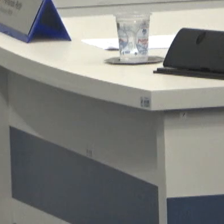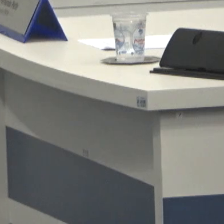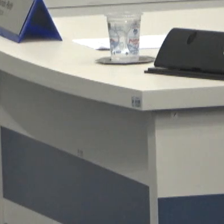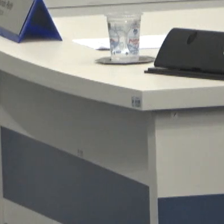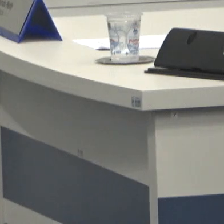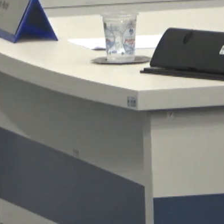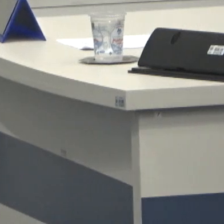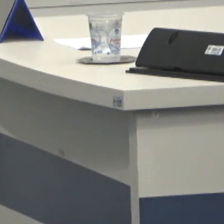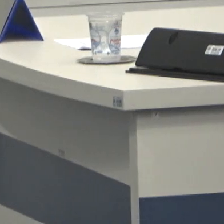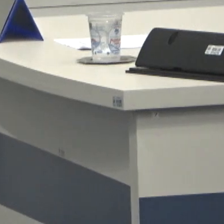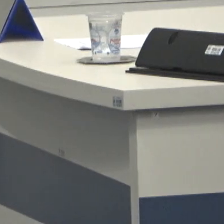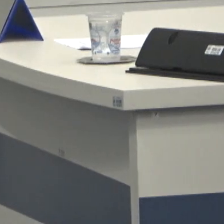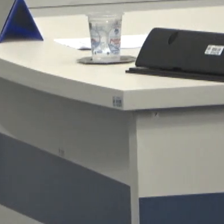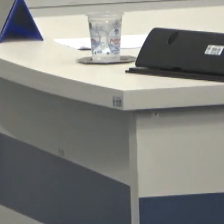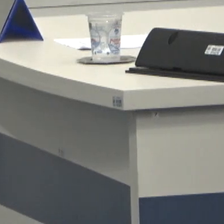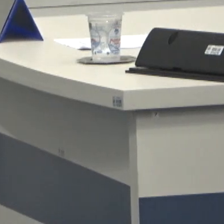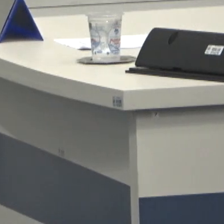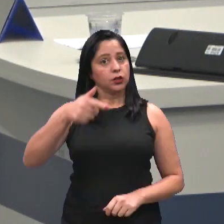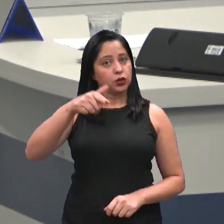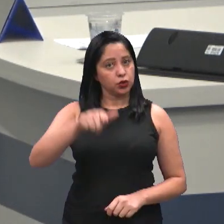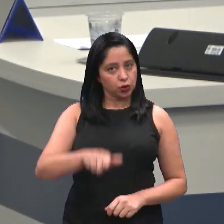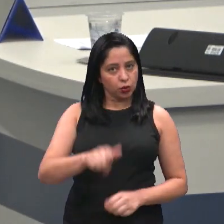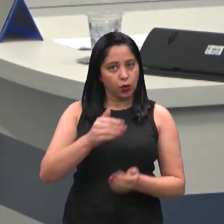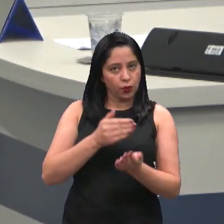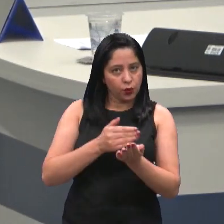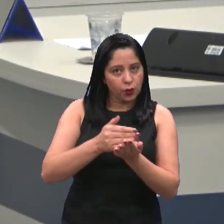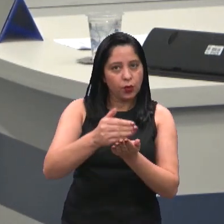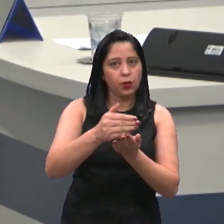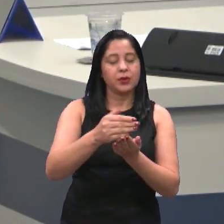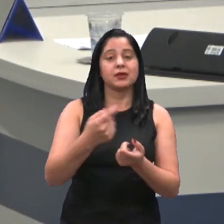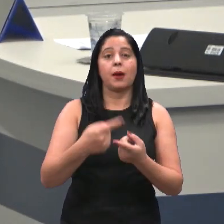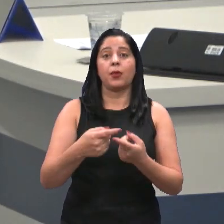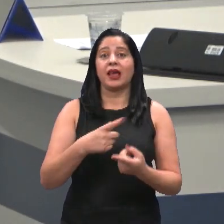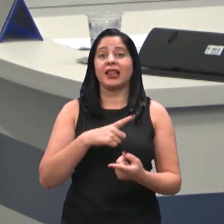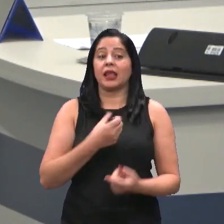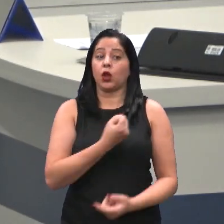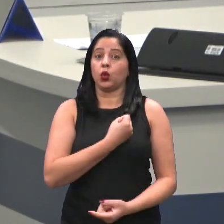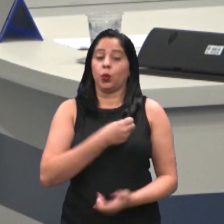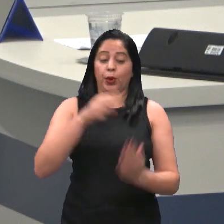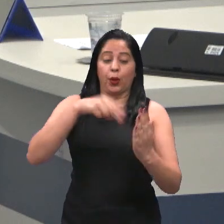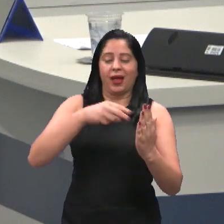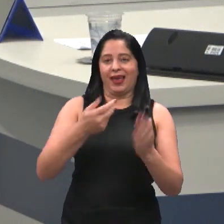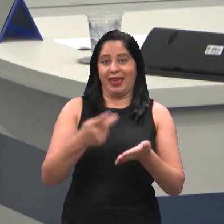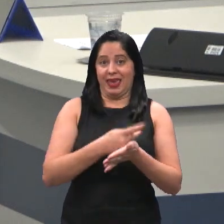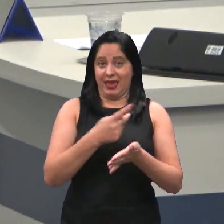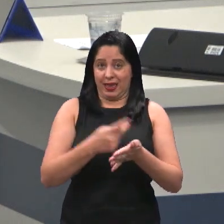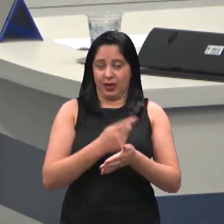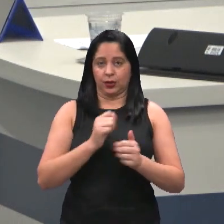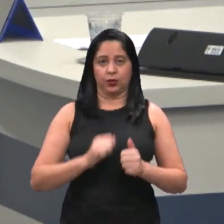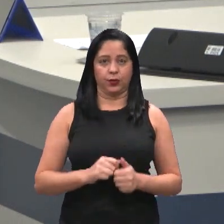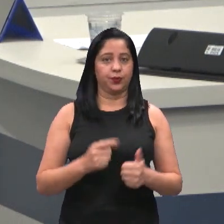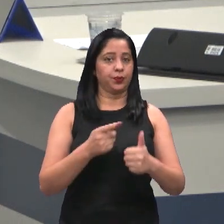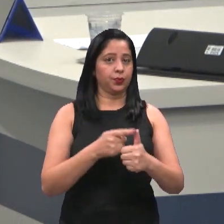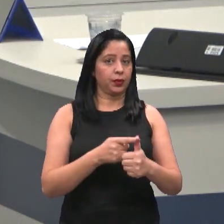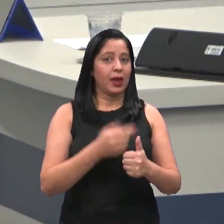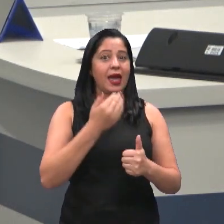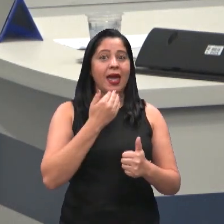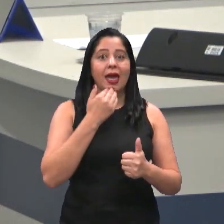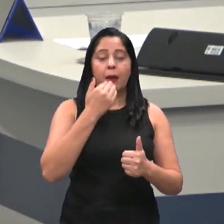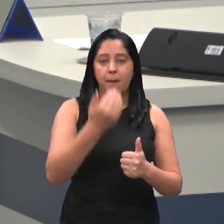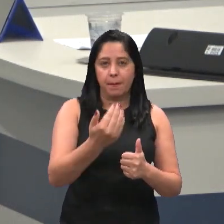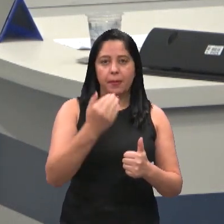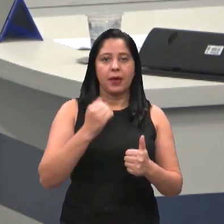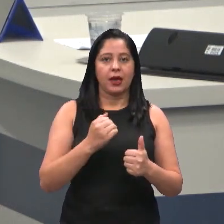Senhor presidente, vou começar aqui novamente. Tem um número de um processo aqui que eu li errado, eu acho. Solicito, então, senhor